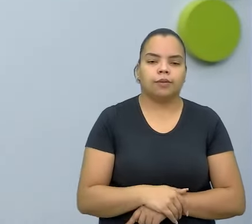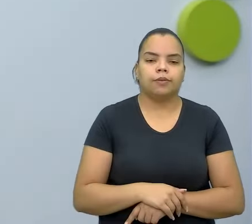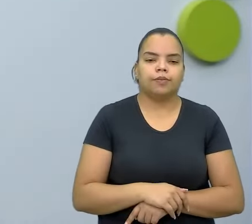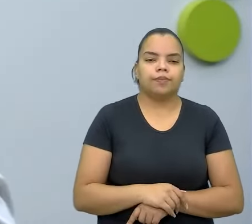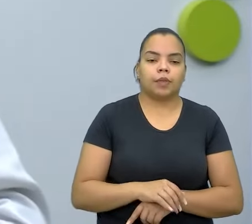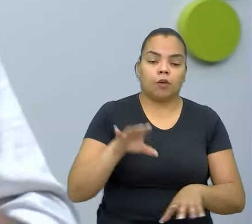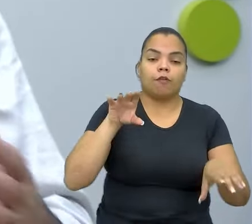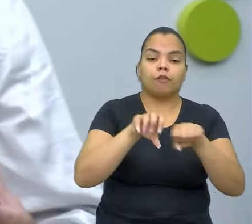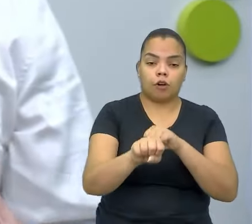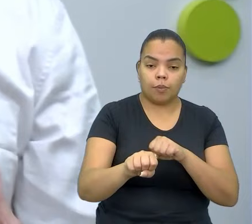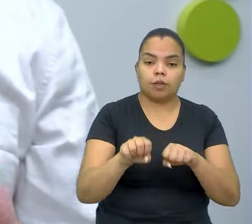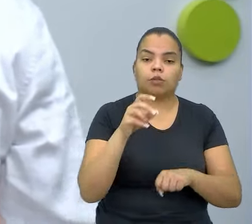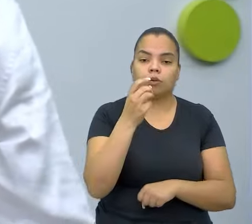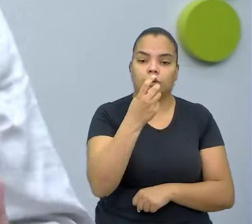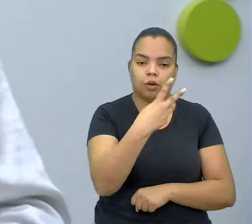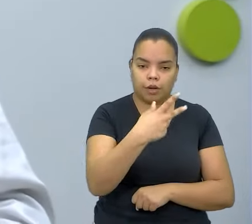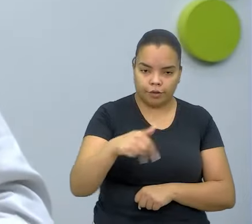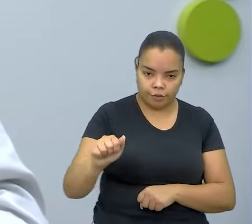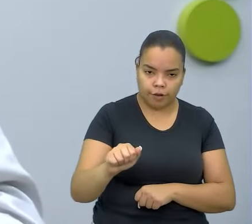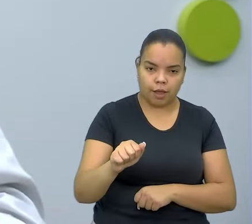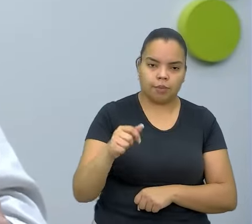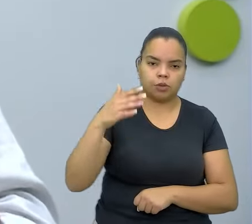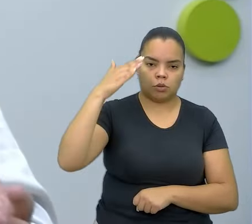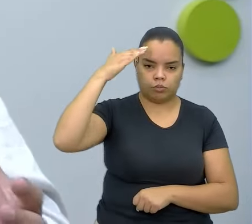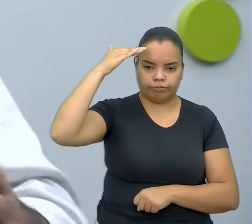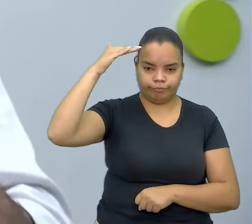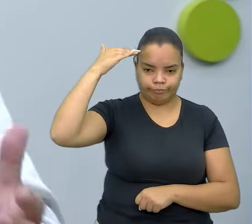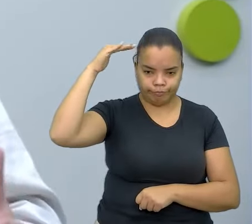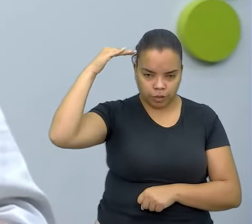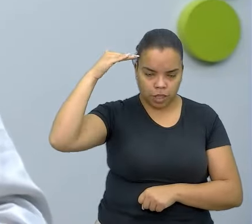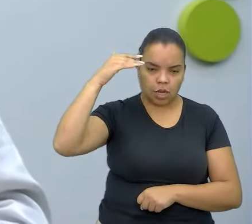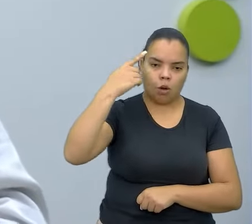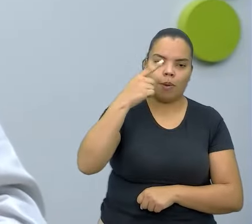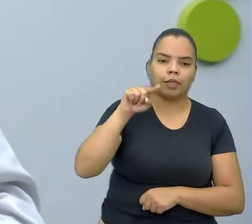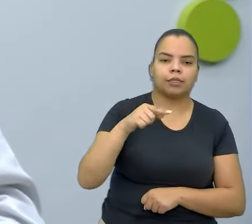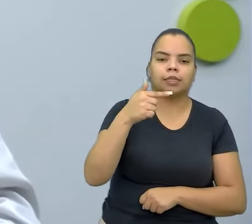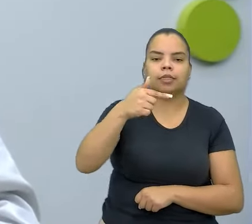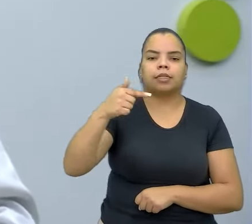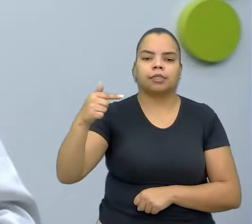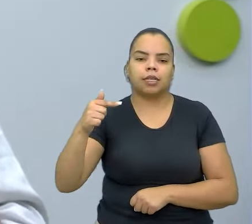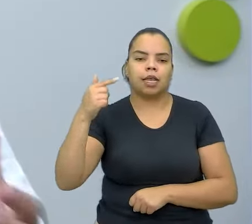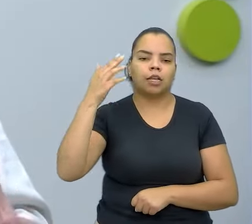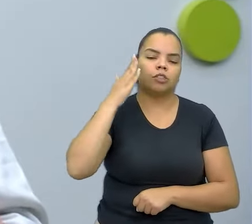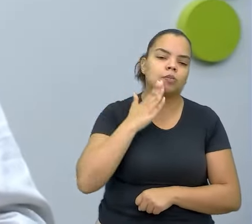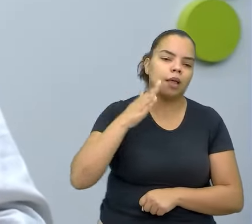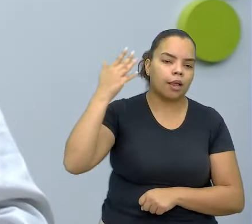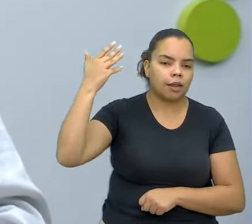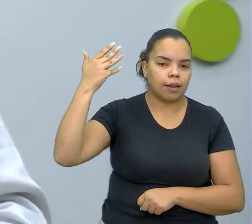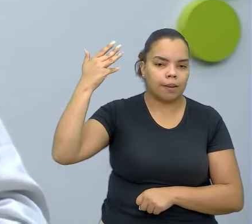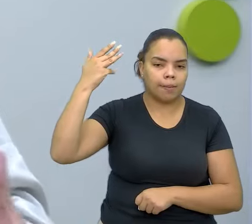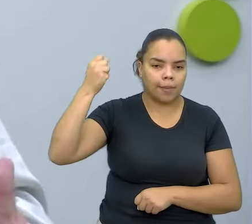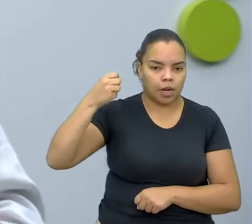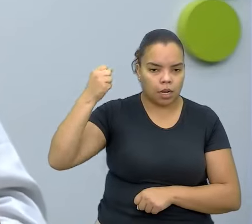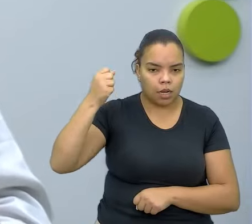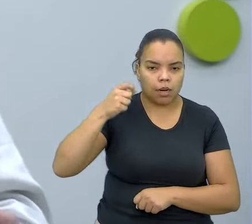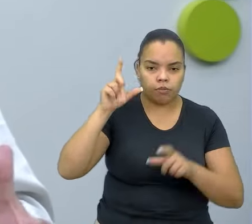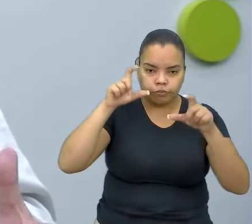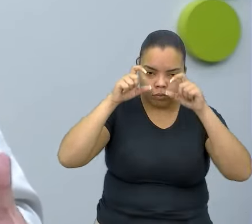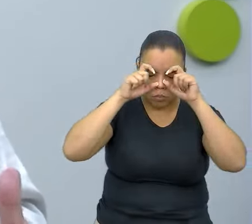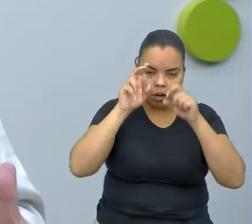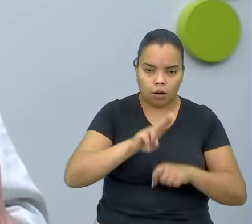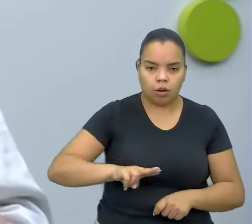formador EFAP. Sou um homem branco, 1,77 m, cabelos pretos, uso bigode, faço uso de óculos para correção